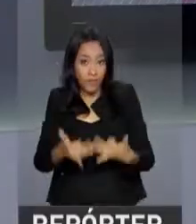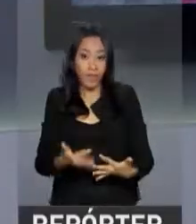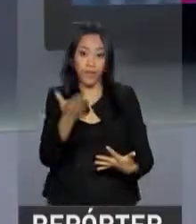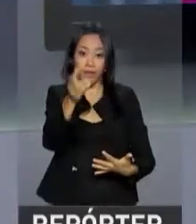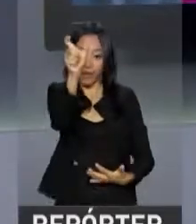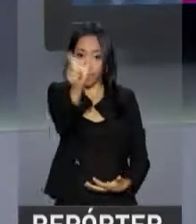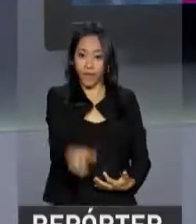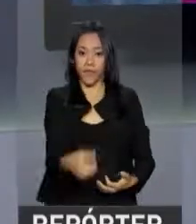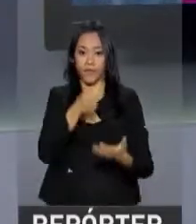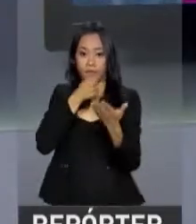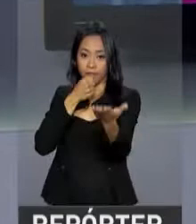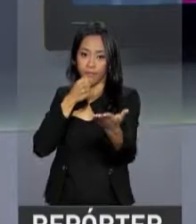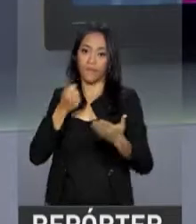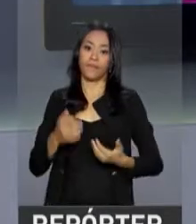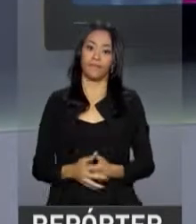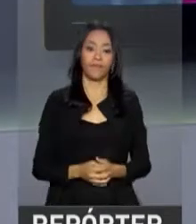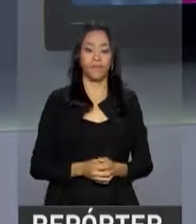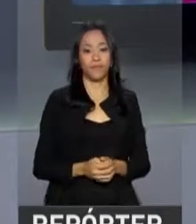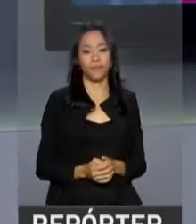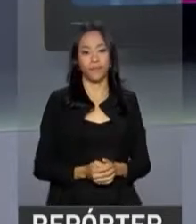Carla Vatier. Carla.